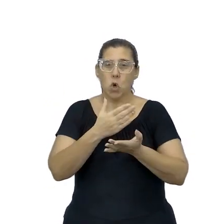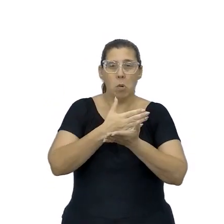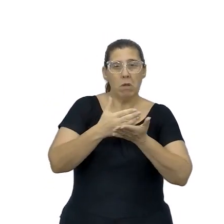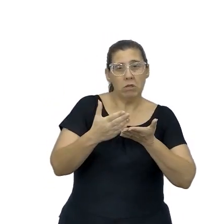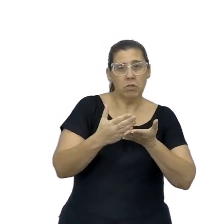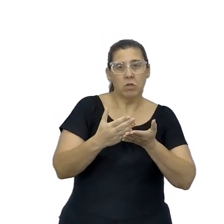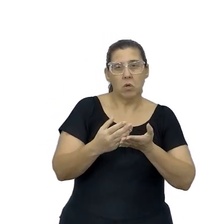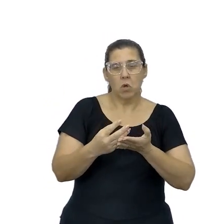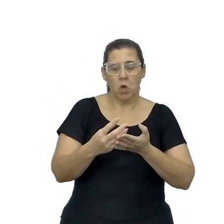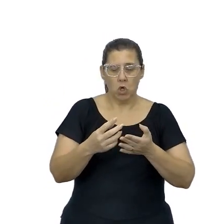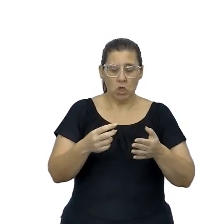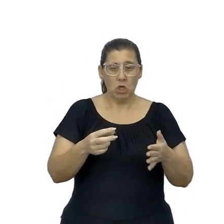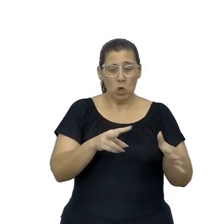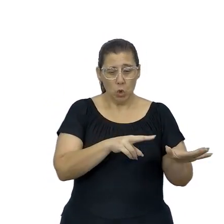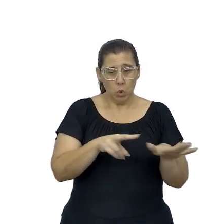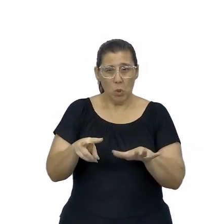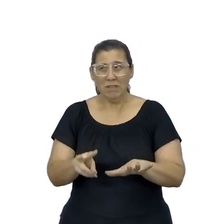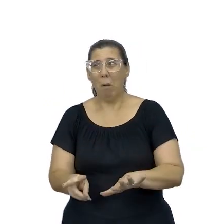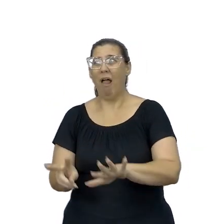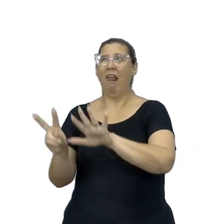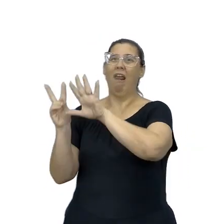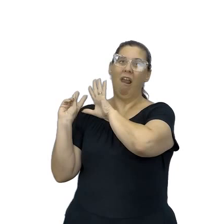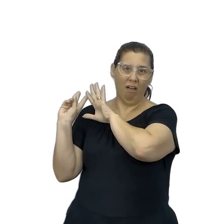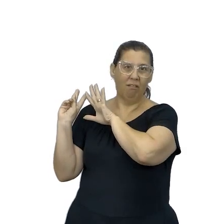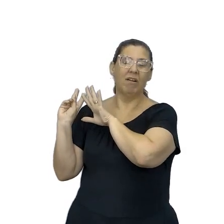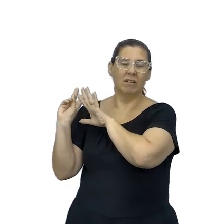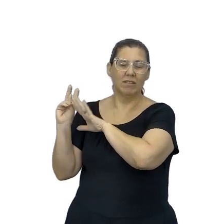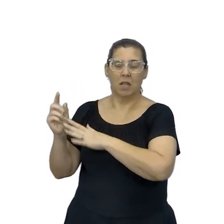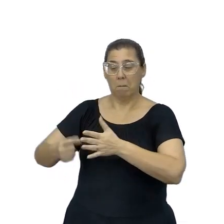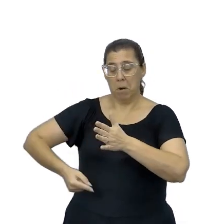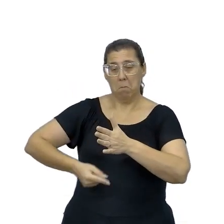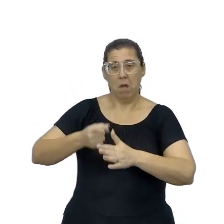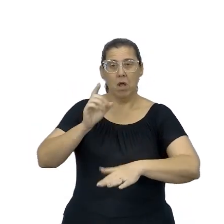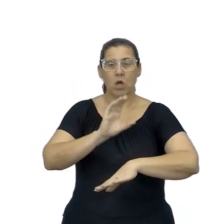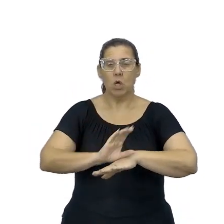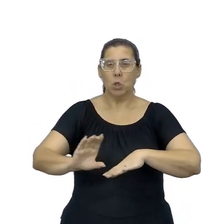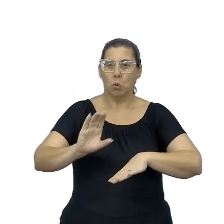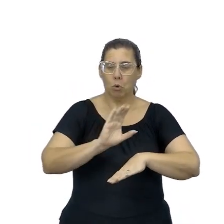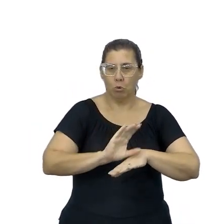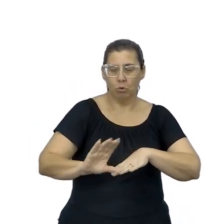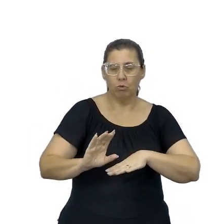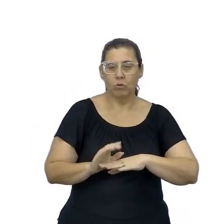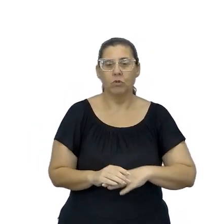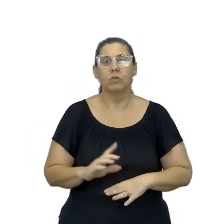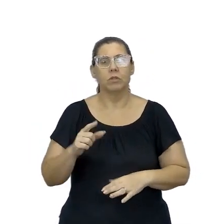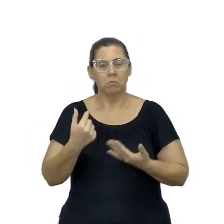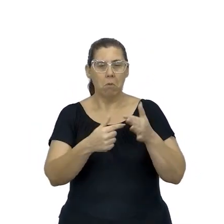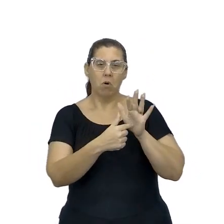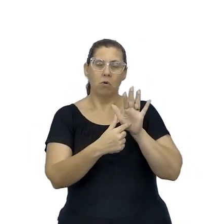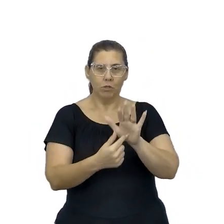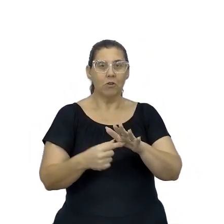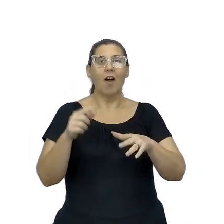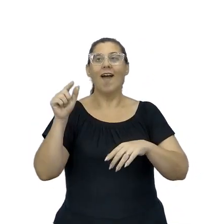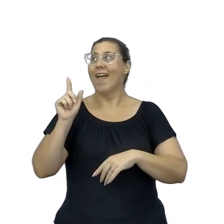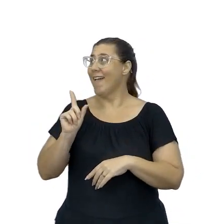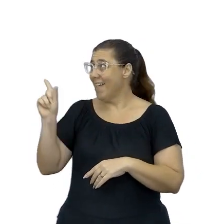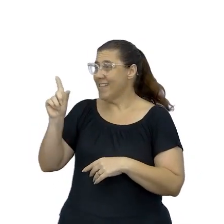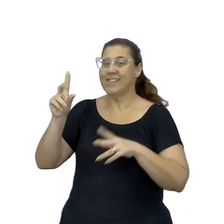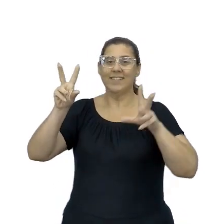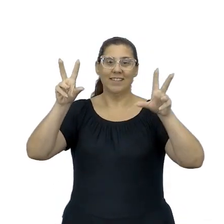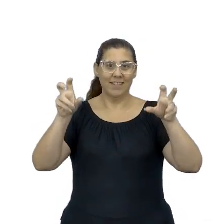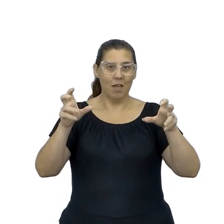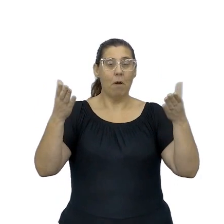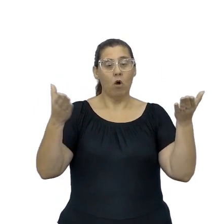conversa há 2 semanas atrás, há 15 dias atrás, na nossa primeira formação de etapa, que abordou esse assunto. Então, hoje a gente vai